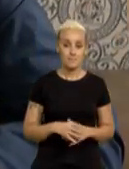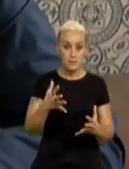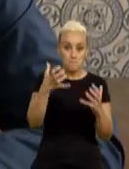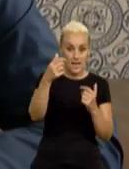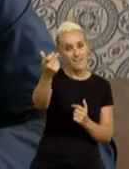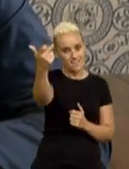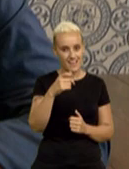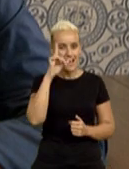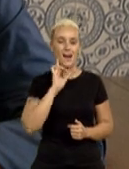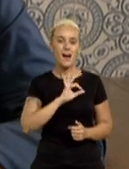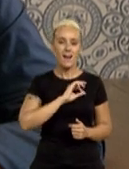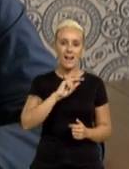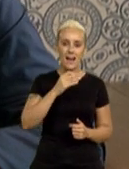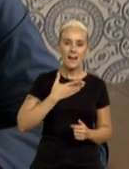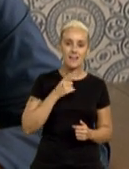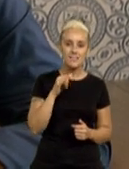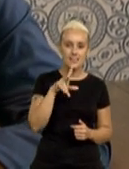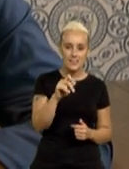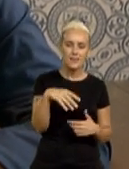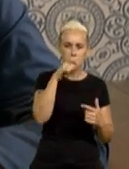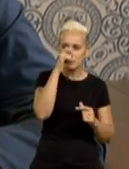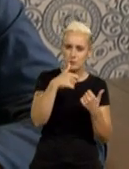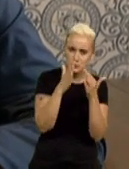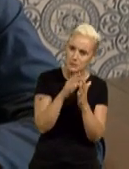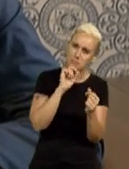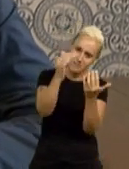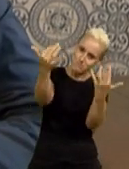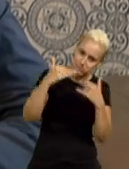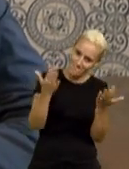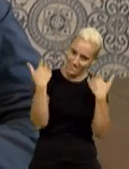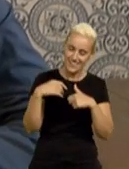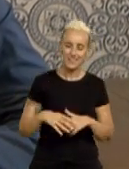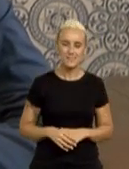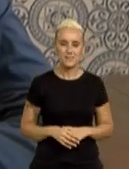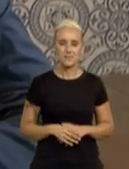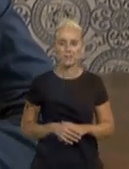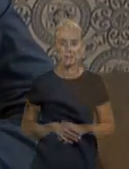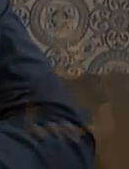quiserem, venham aqui, que a dona Linda também tem vocês. Álvaro, vais fazer para as pessoas todas que vierem cá. Tá? Ok?